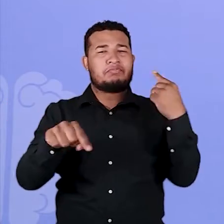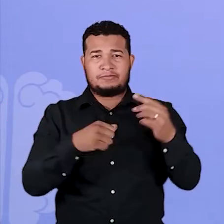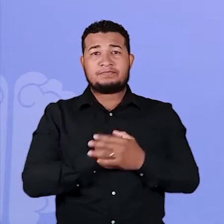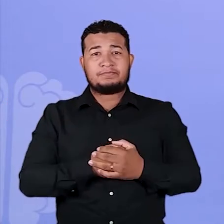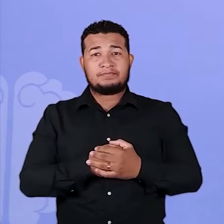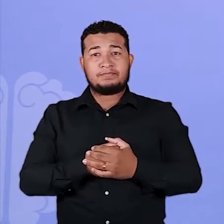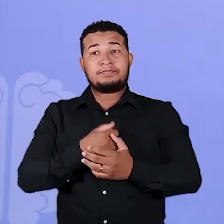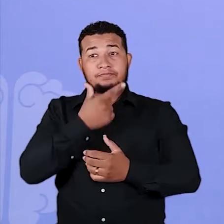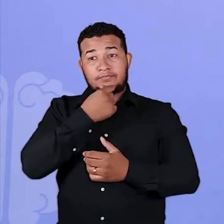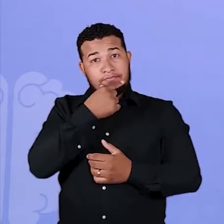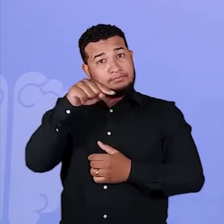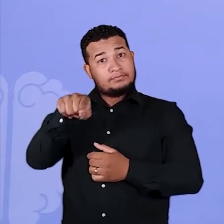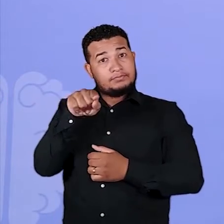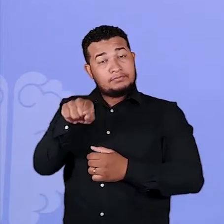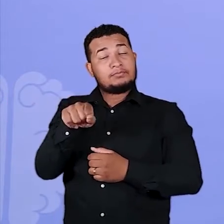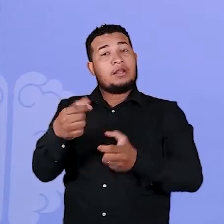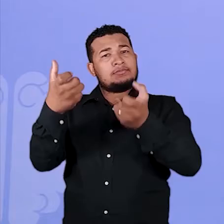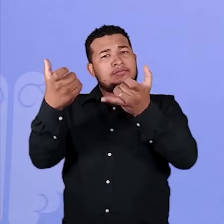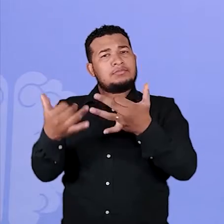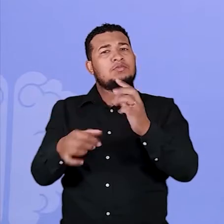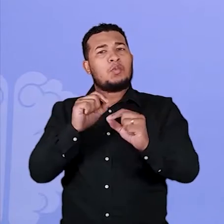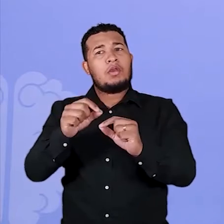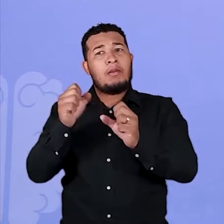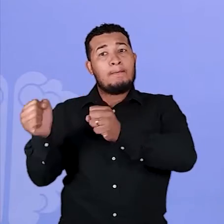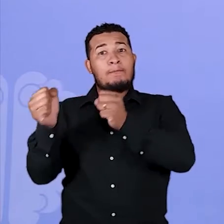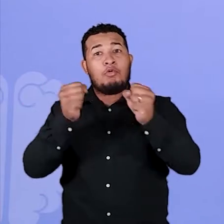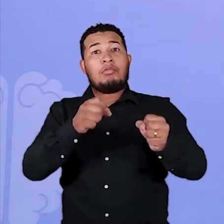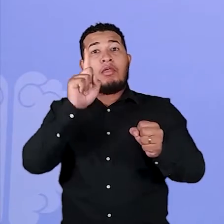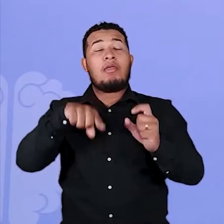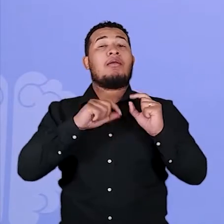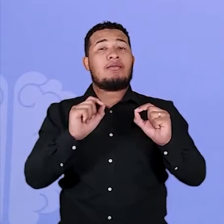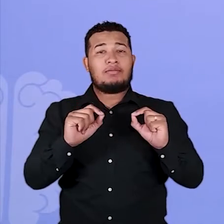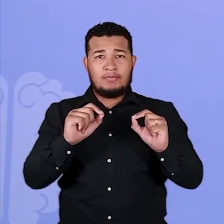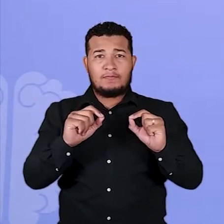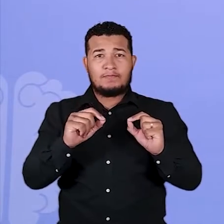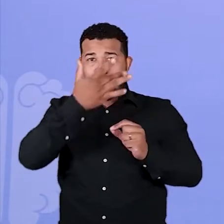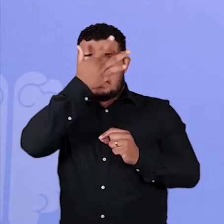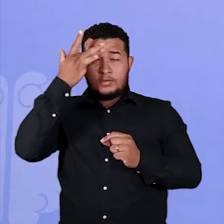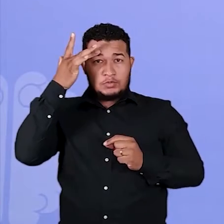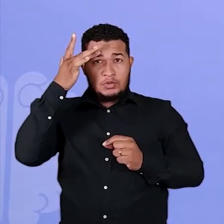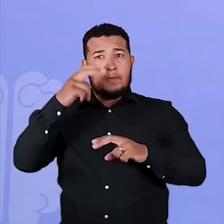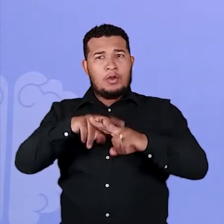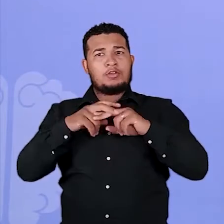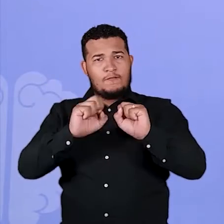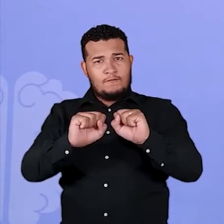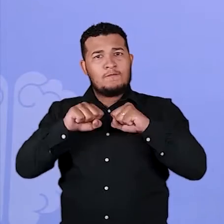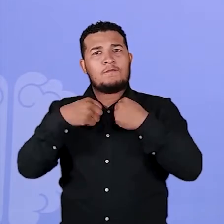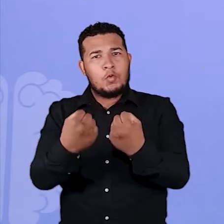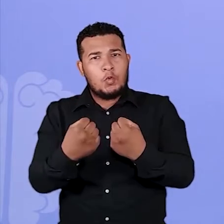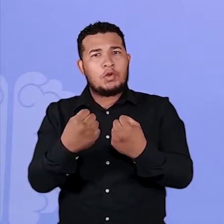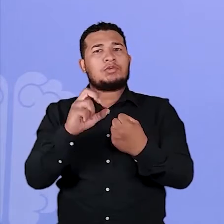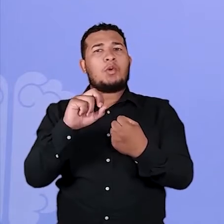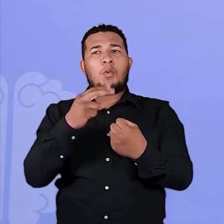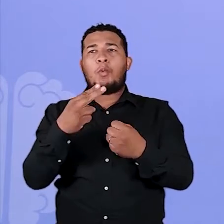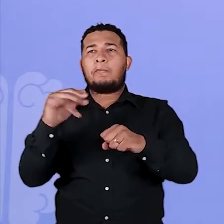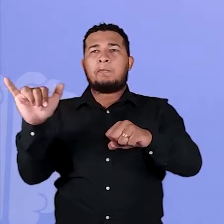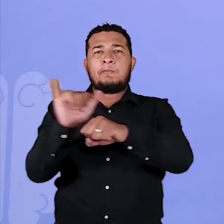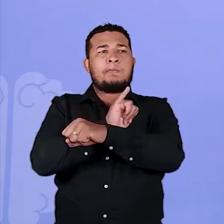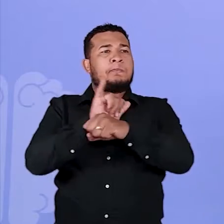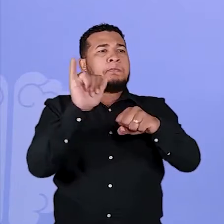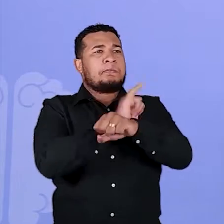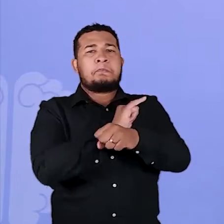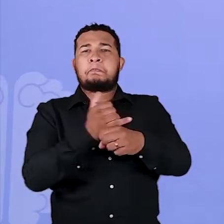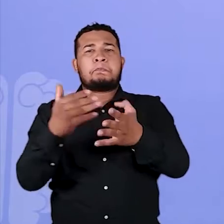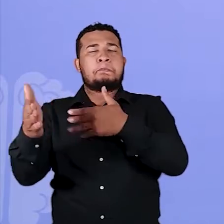Para Maquiavel, quem tem poder é aquele que, através da força, através de quais